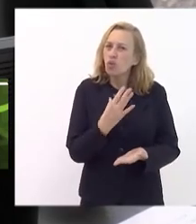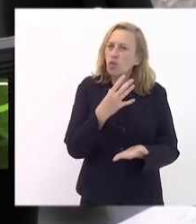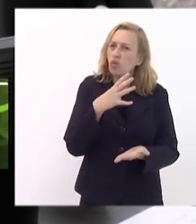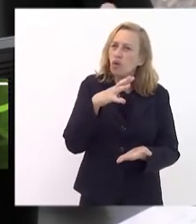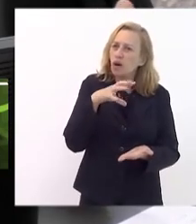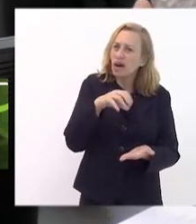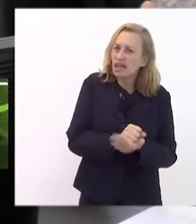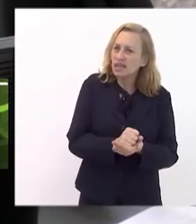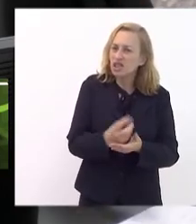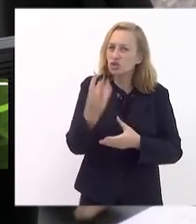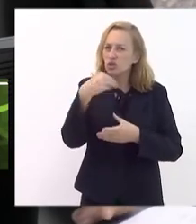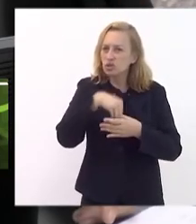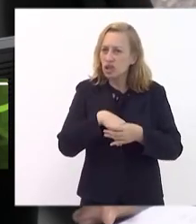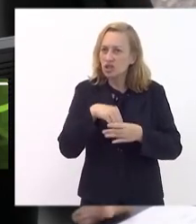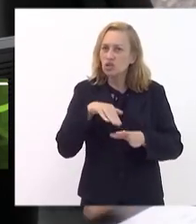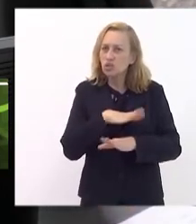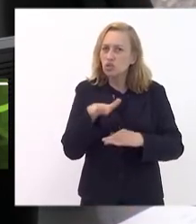né,